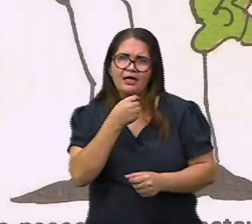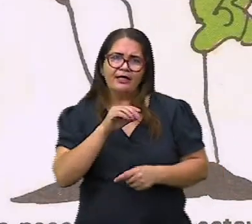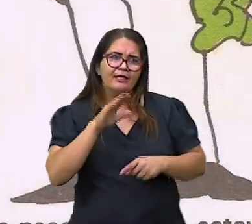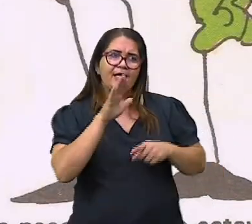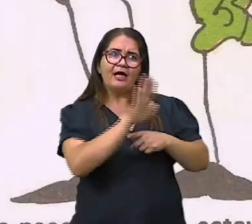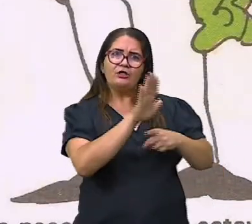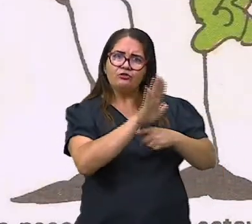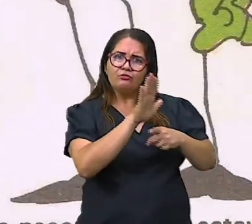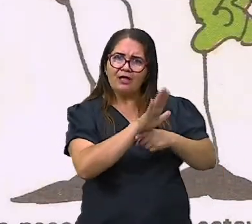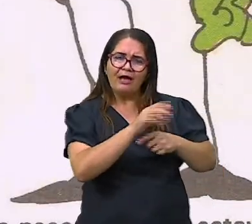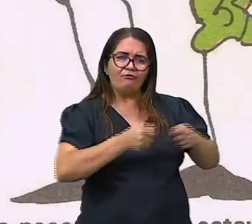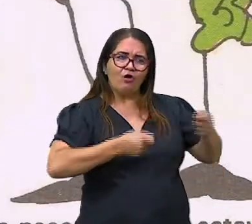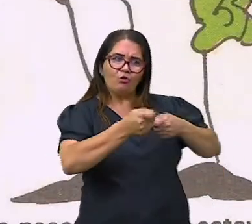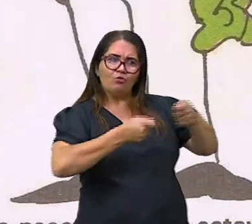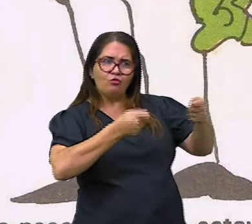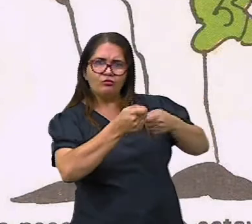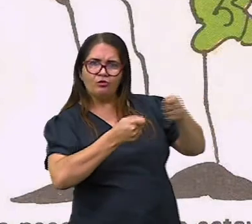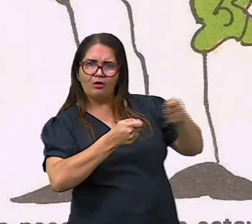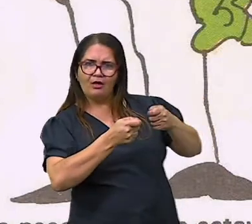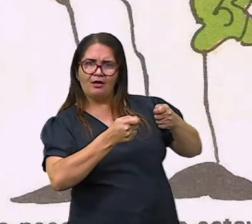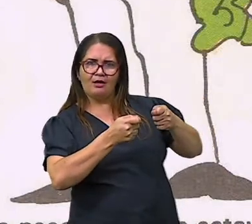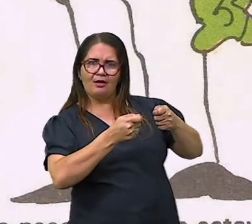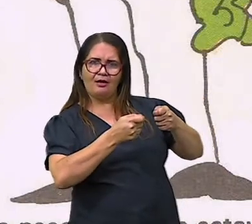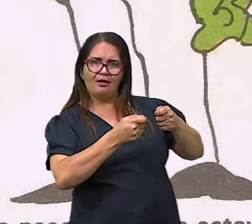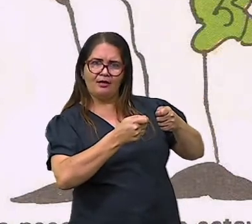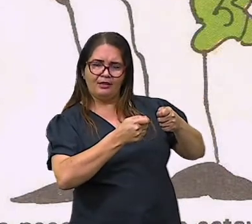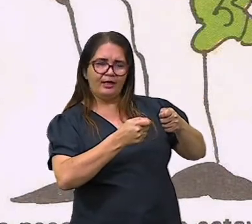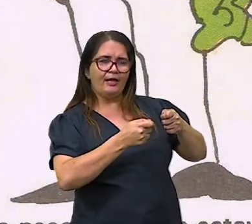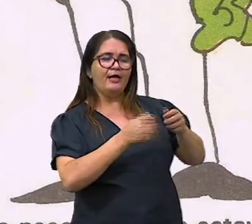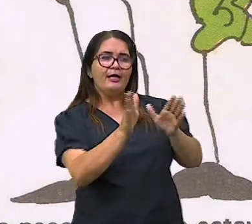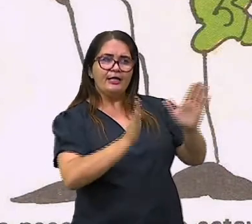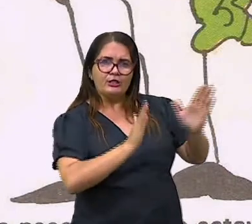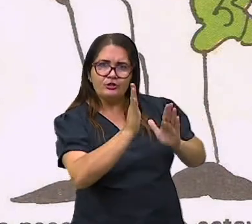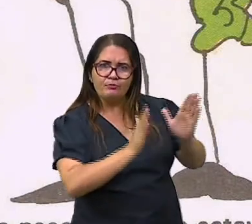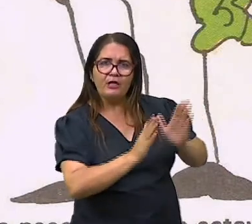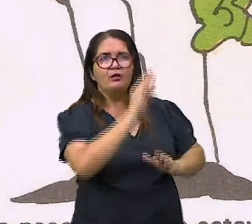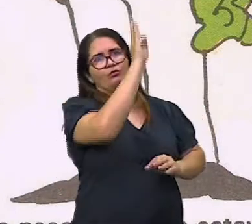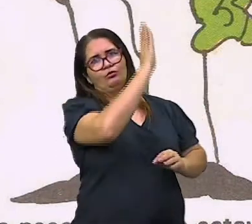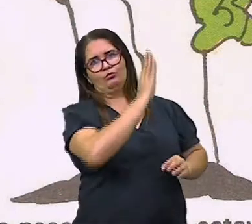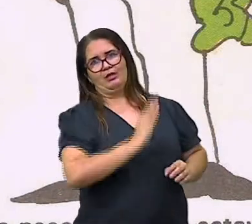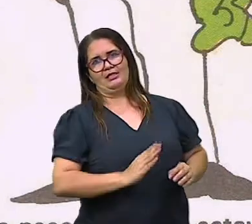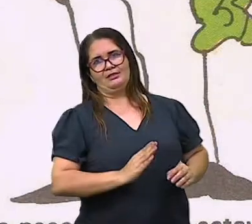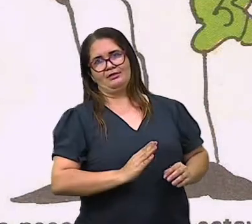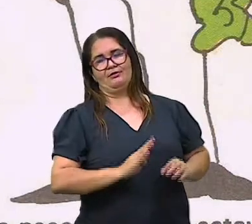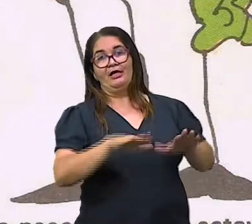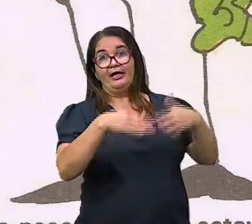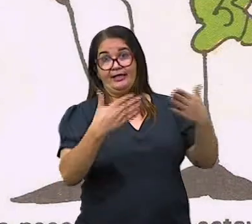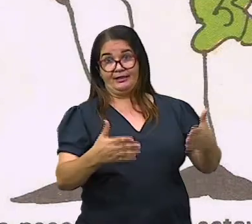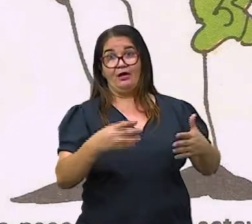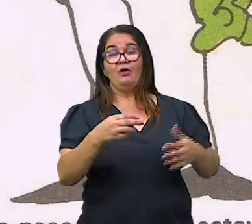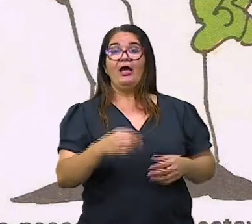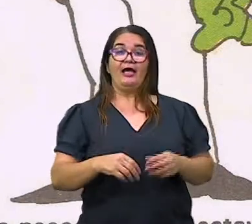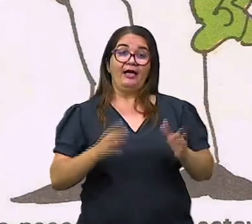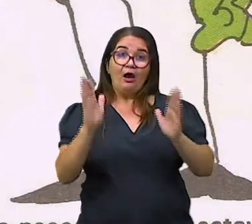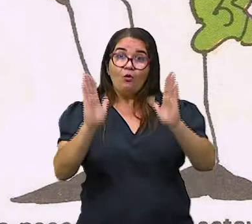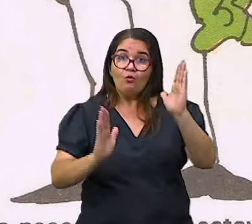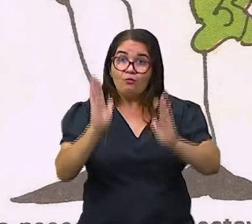este período, uma fase marcada pelas disputas entre parlamentares brasileiros e